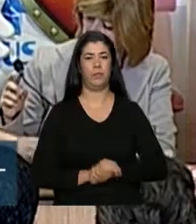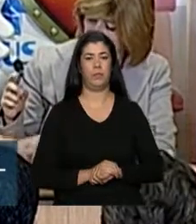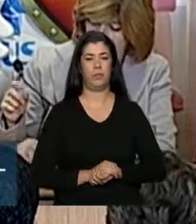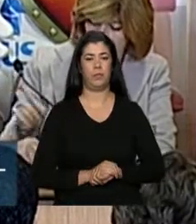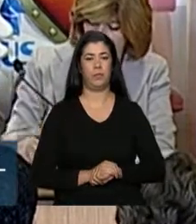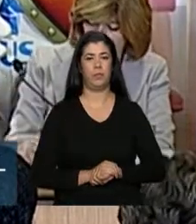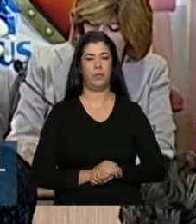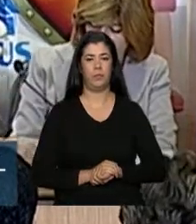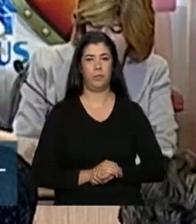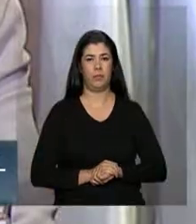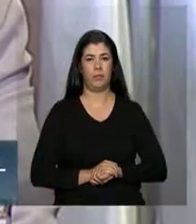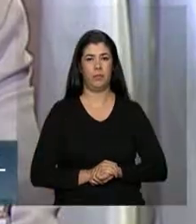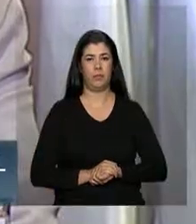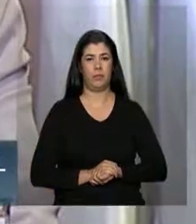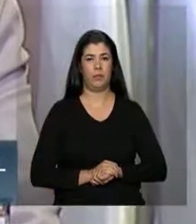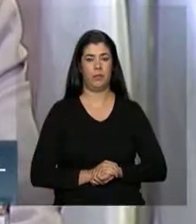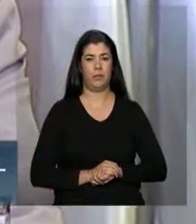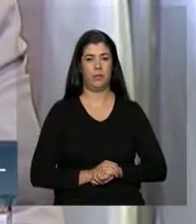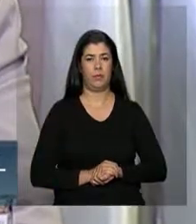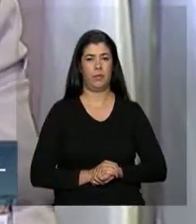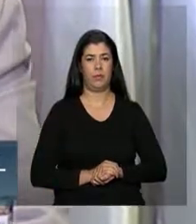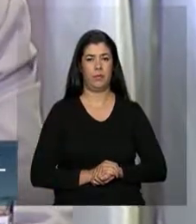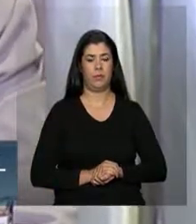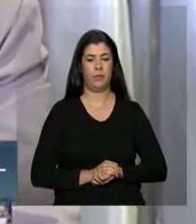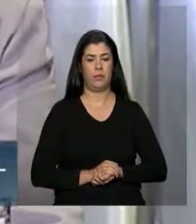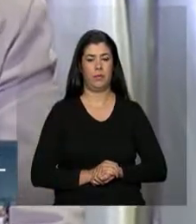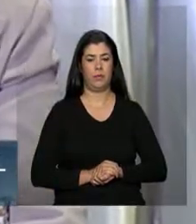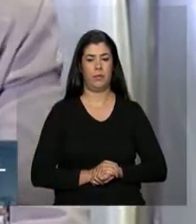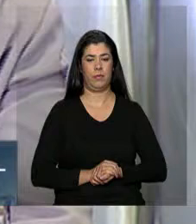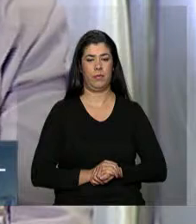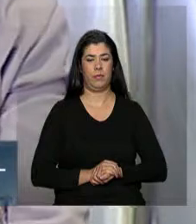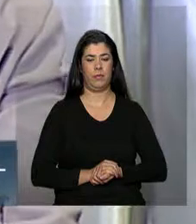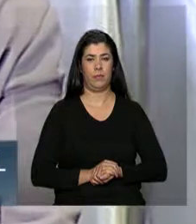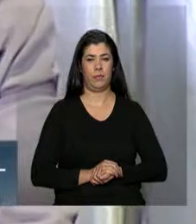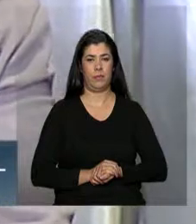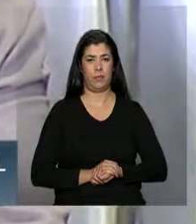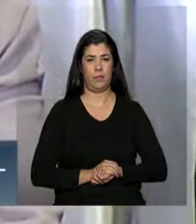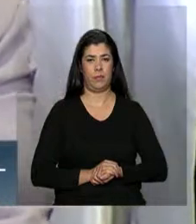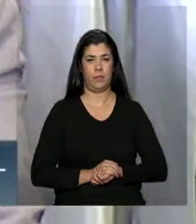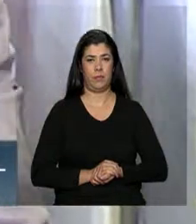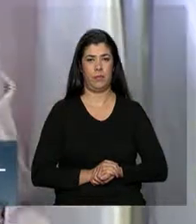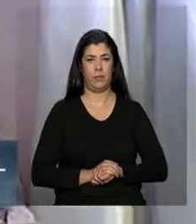que apertar e empurrar ao mesmo tempo, para a esquerda.